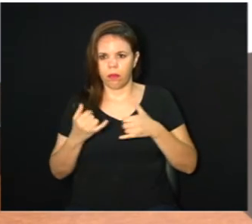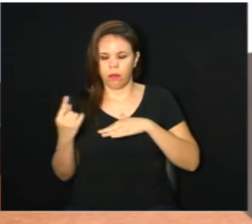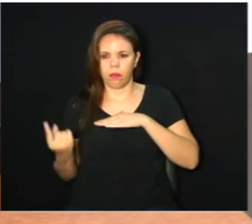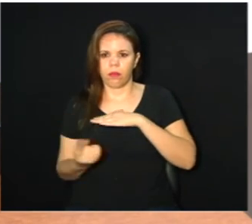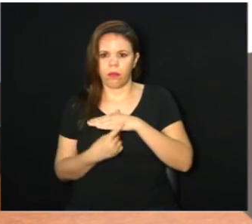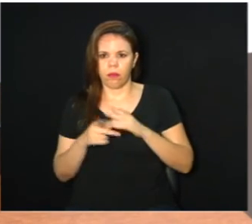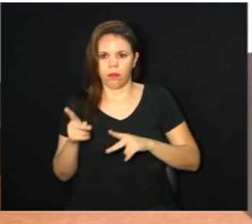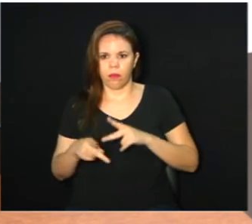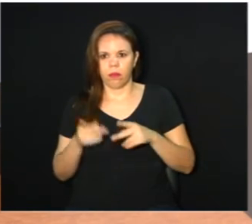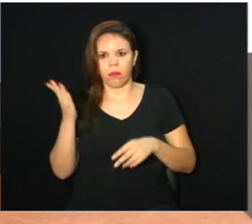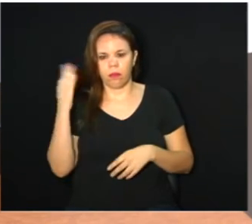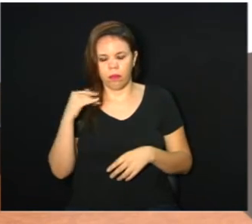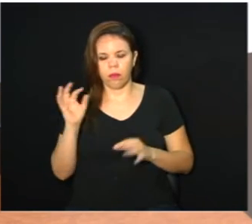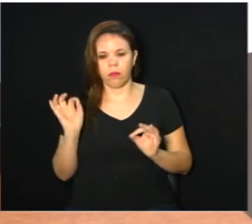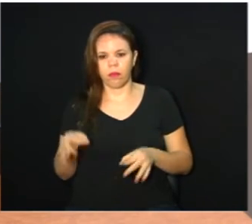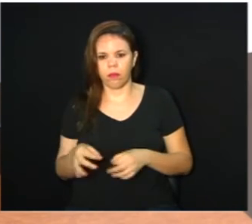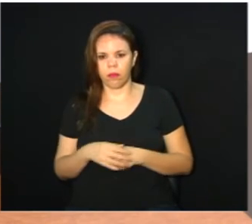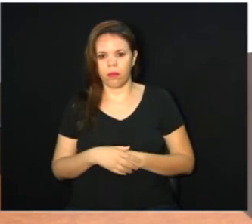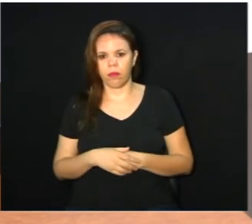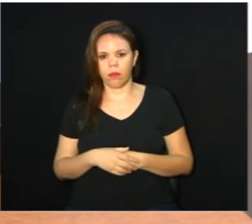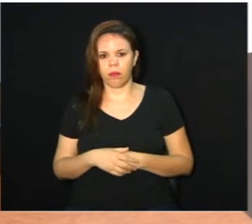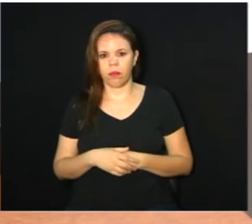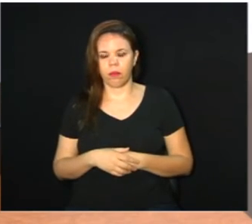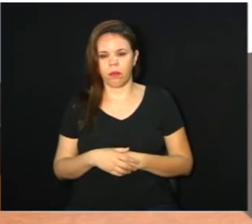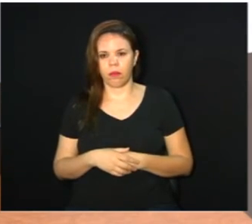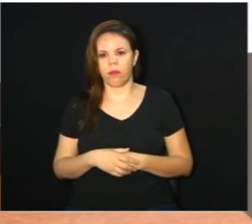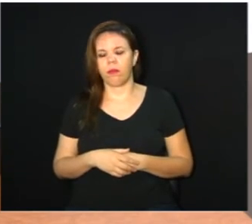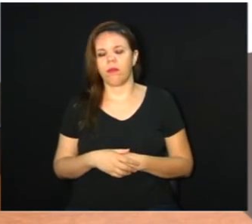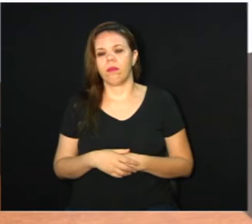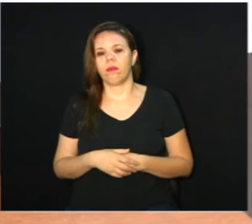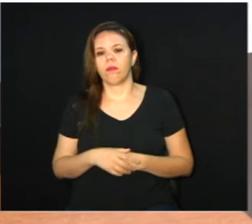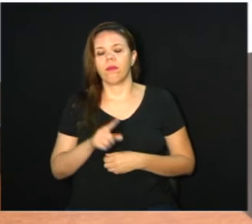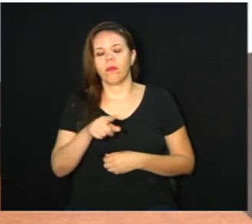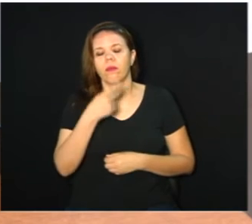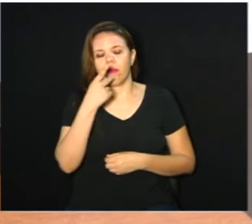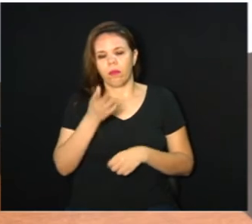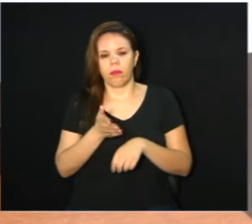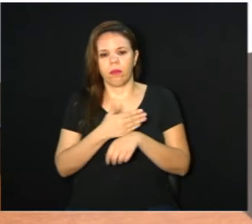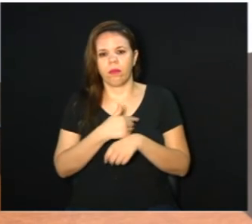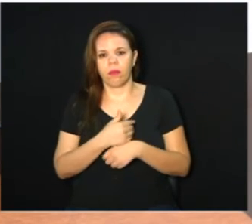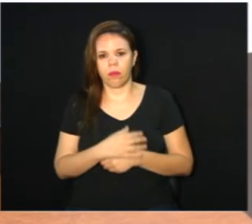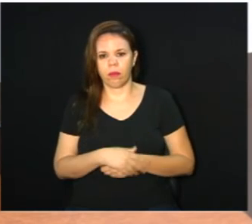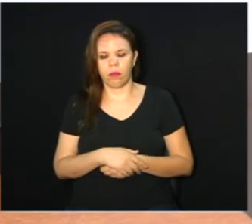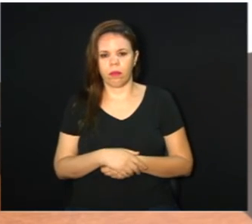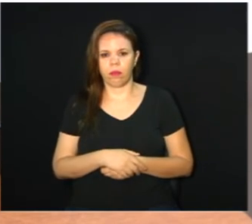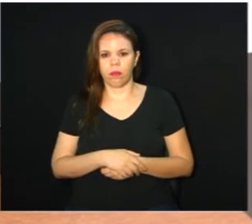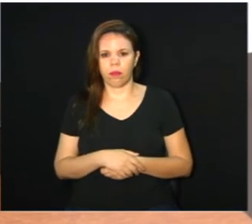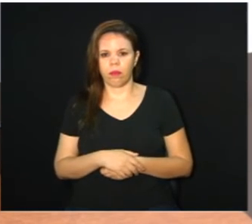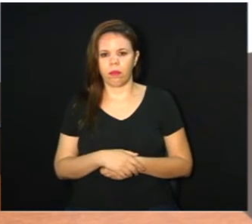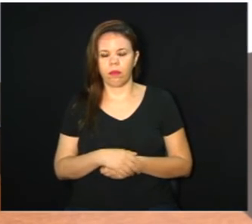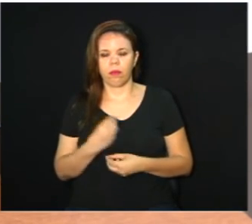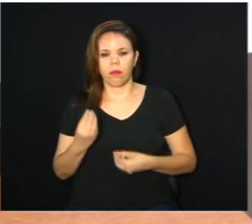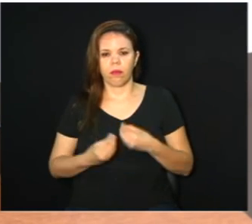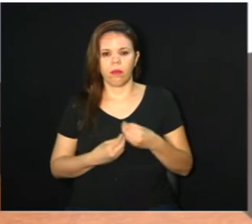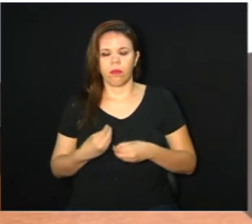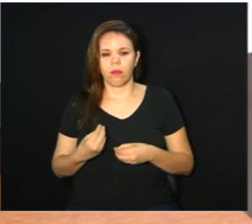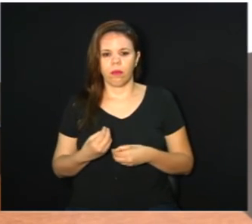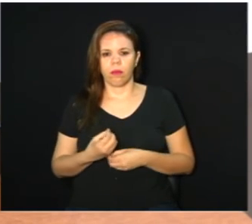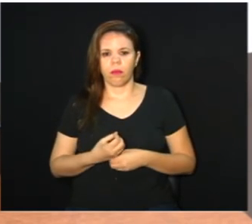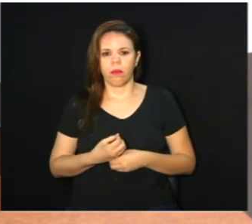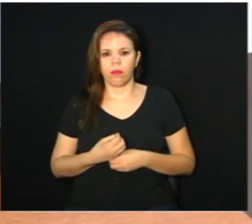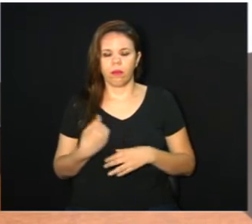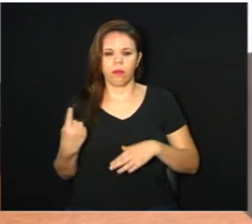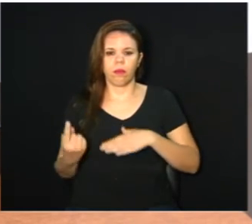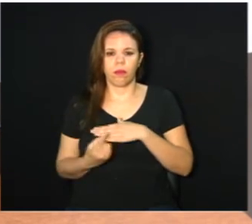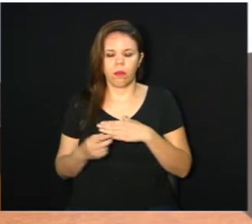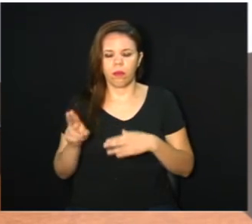que ele saiba justamente o que ele está adquirindo, a questão, como você frisou anteriormente, de como é esse consumo, se ele sabe o